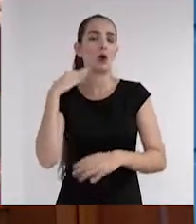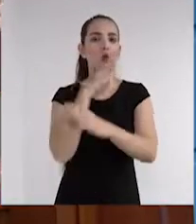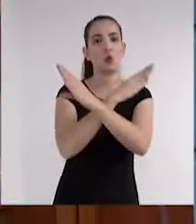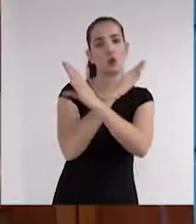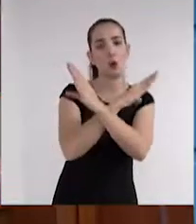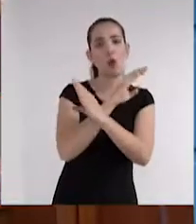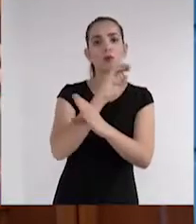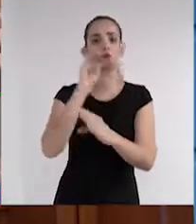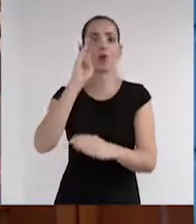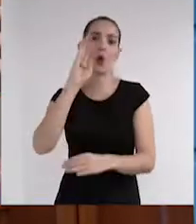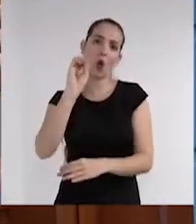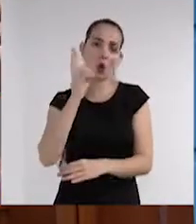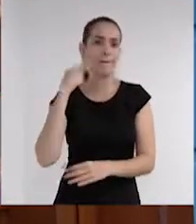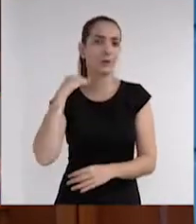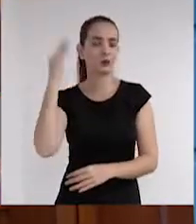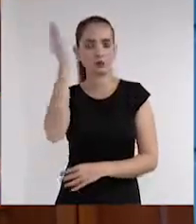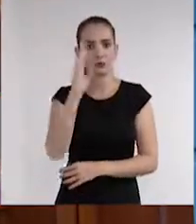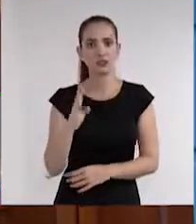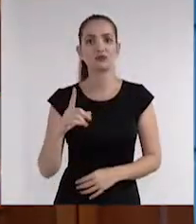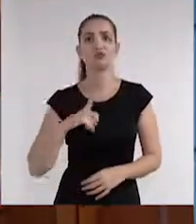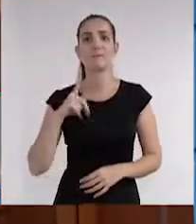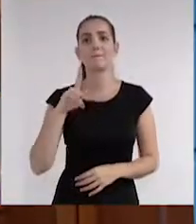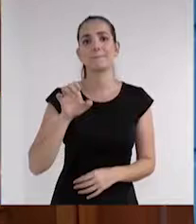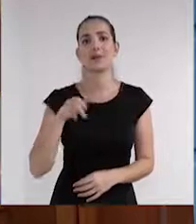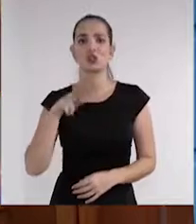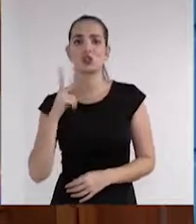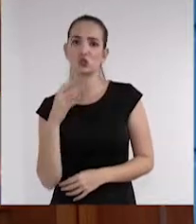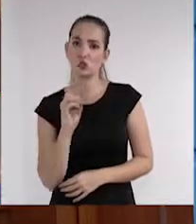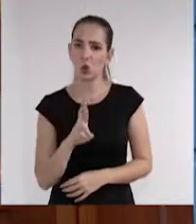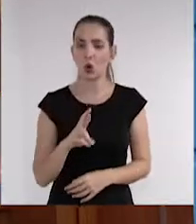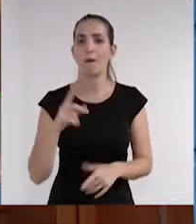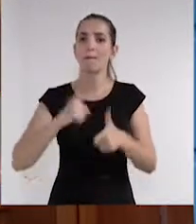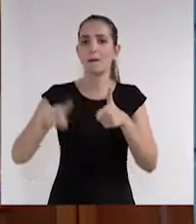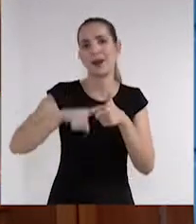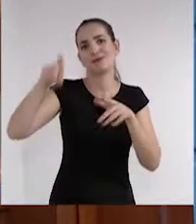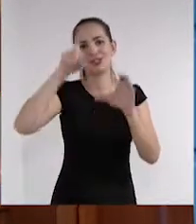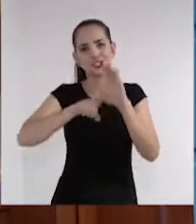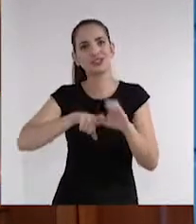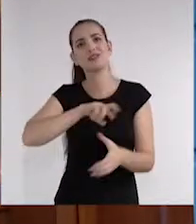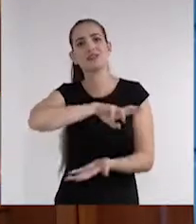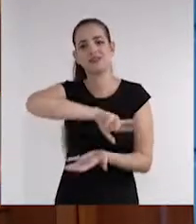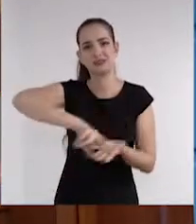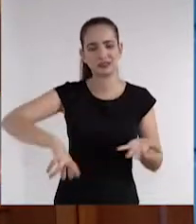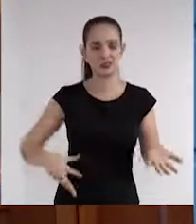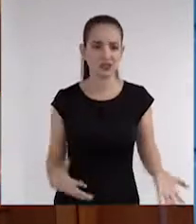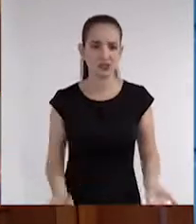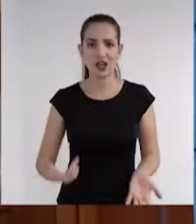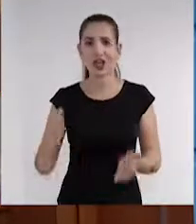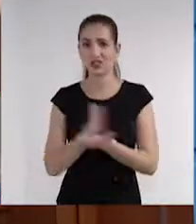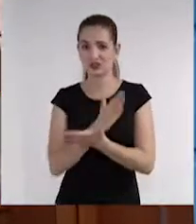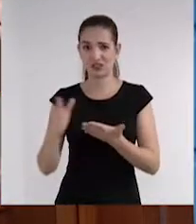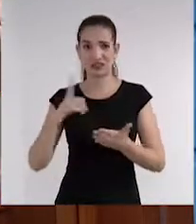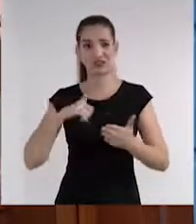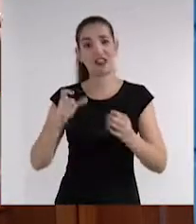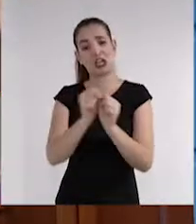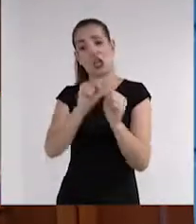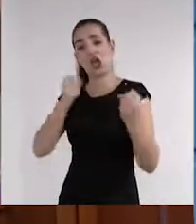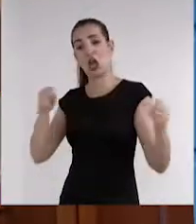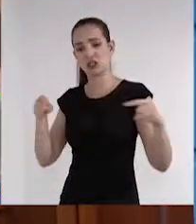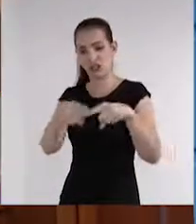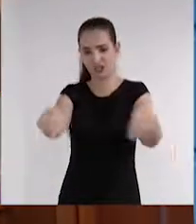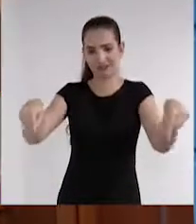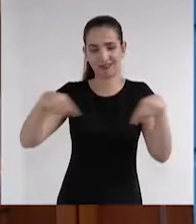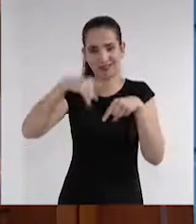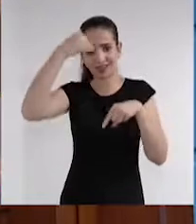Econômica. Então, que lucro que dá? Se você tem uma imensidão de terra e deixa e a penhora no banco, qual